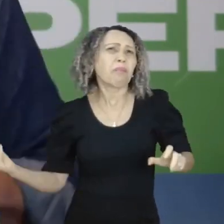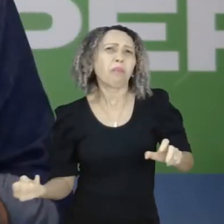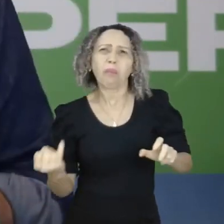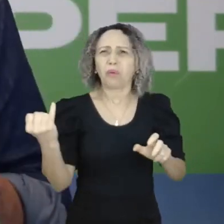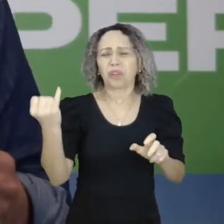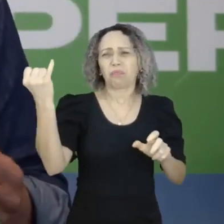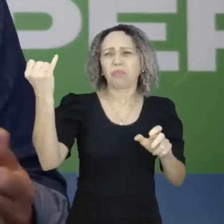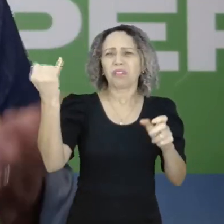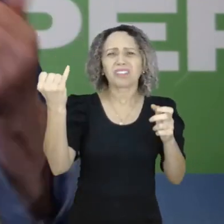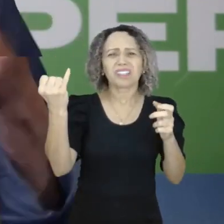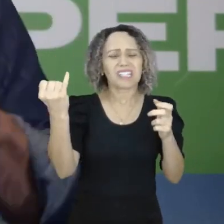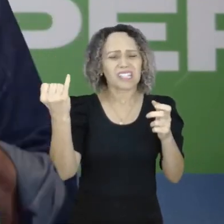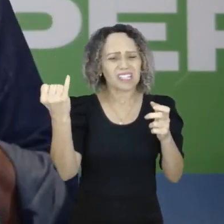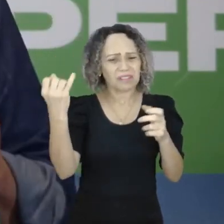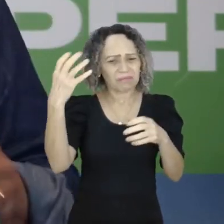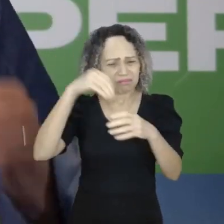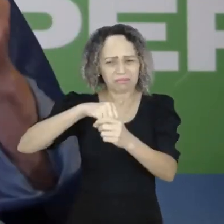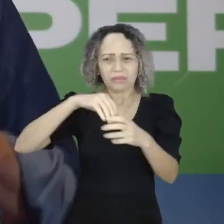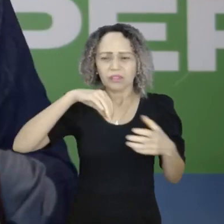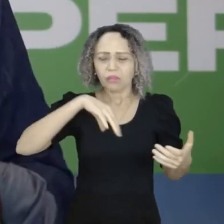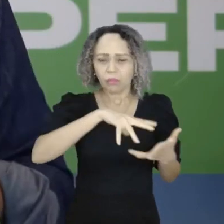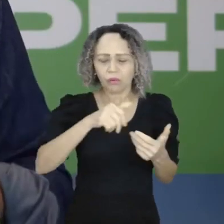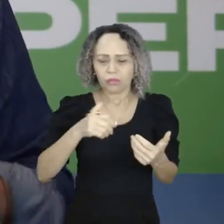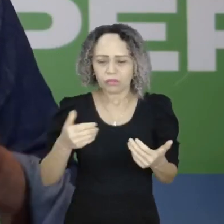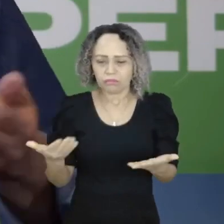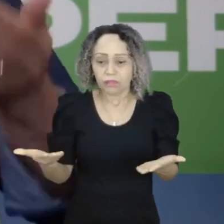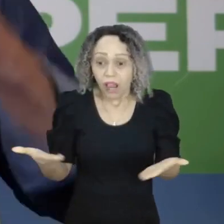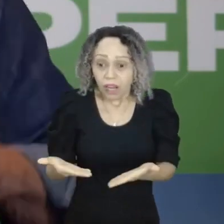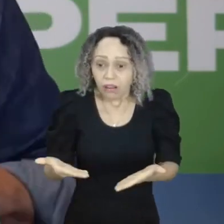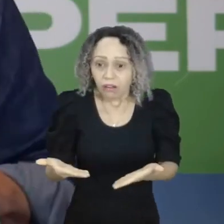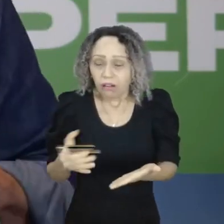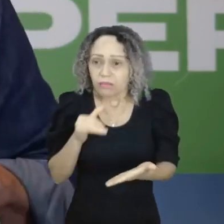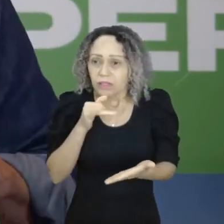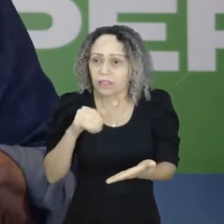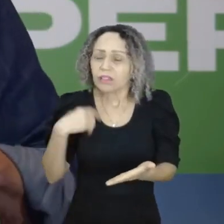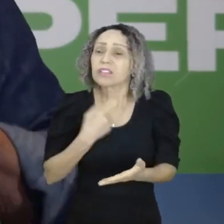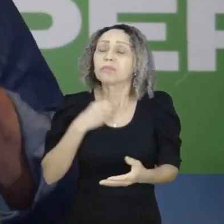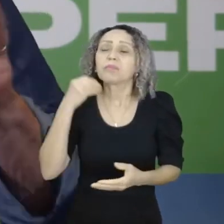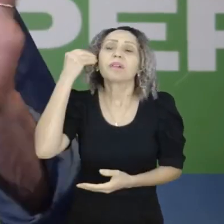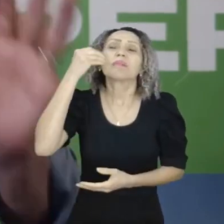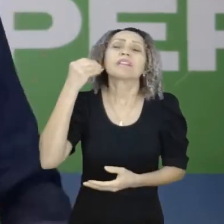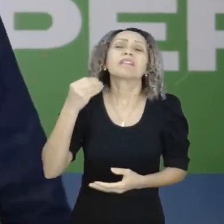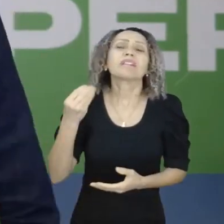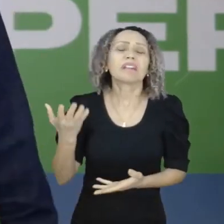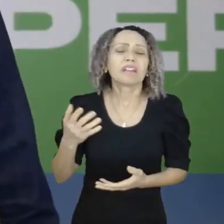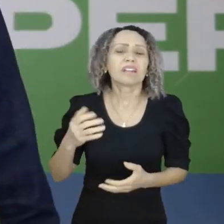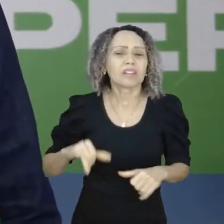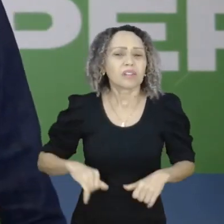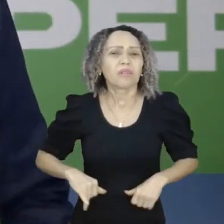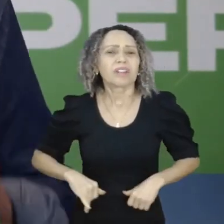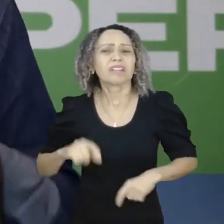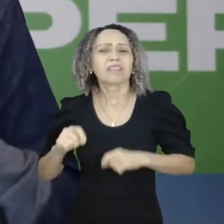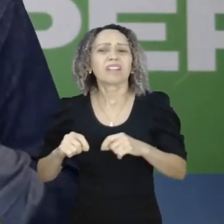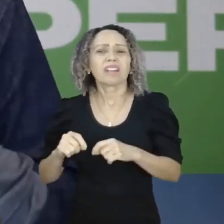os resultados da irresponsabilidade do ser humano no trato com o meio ambiente que ele